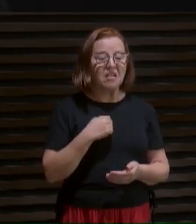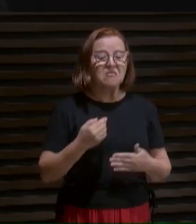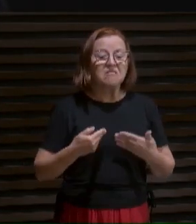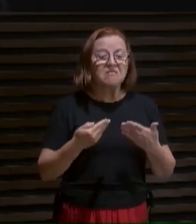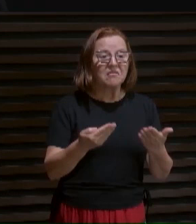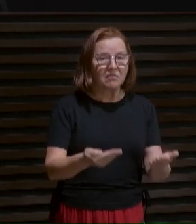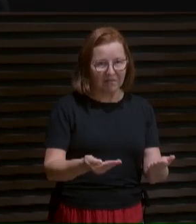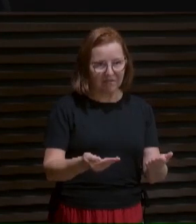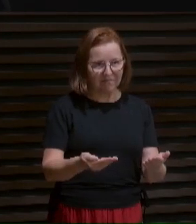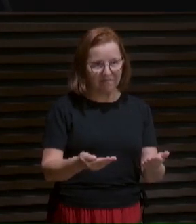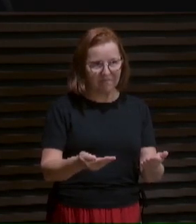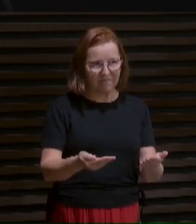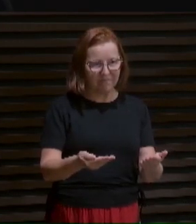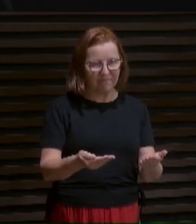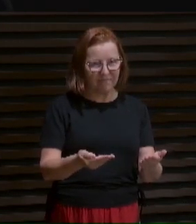dar-te-ei